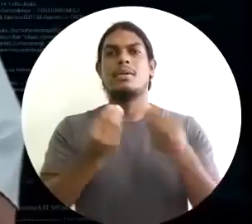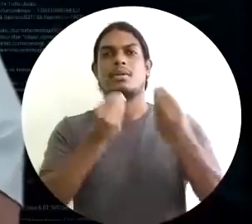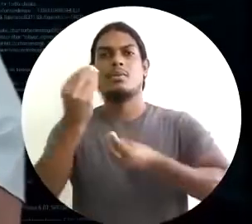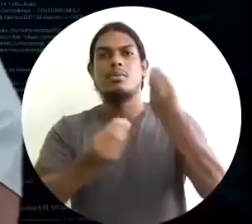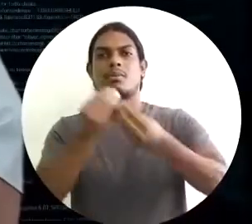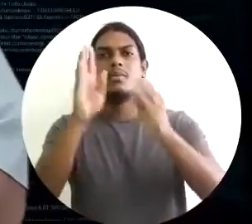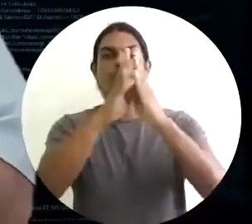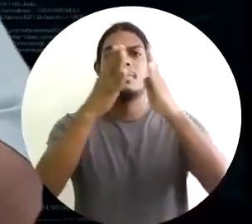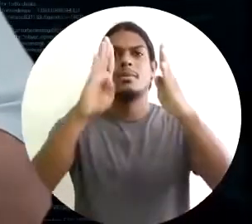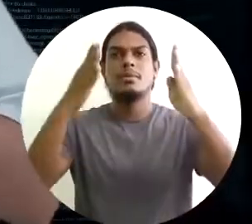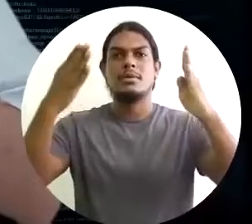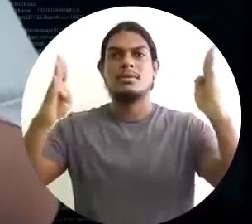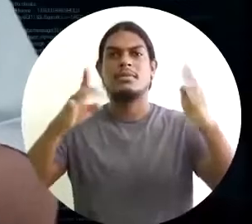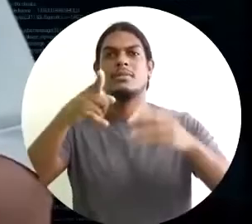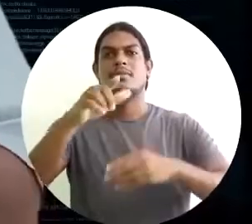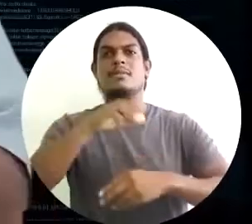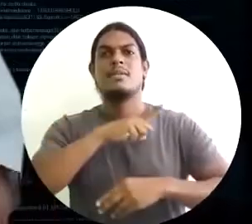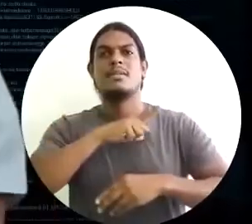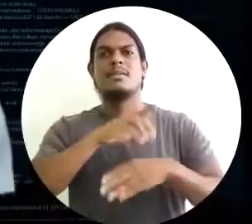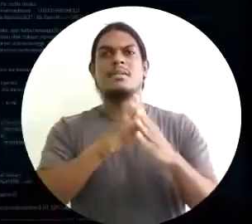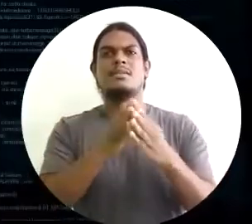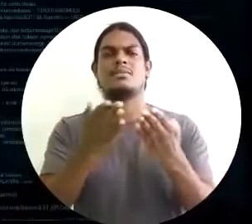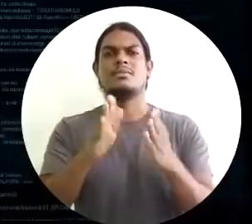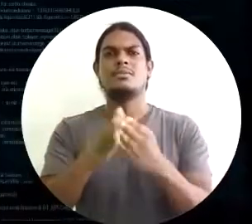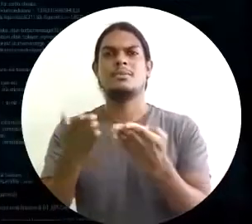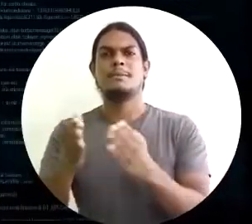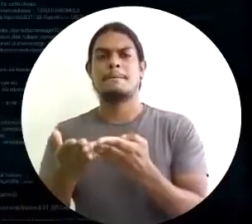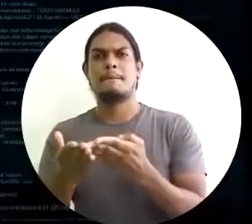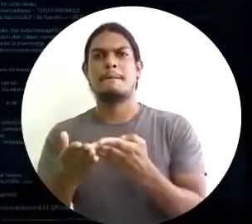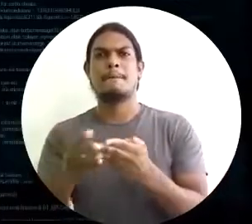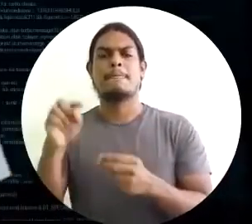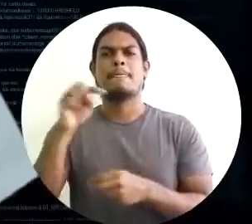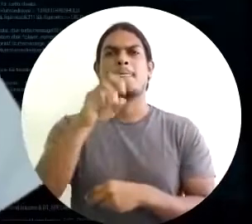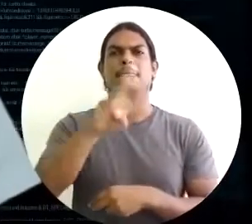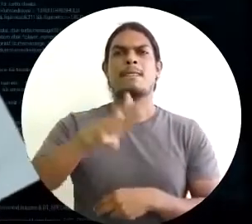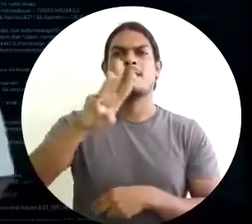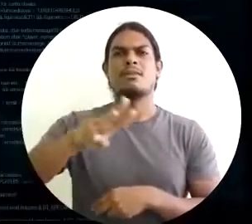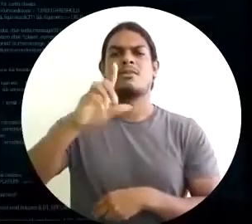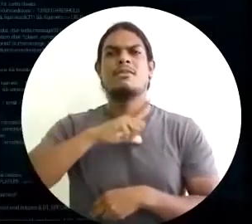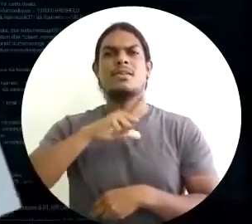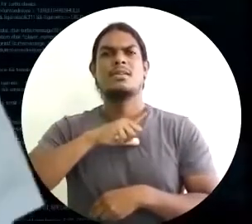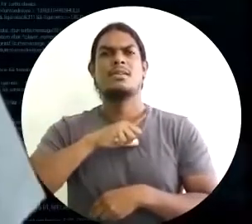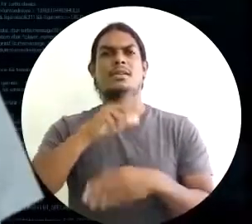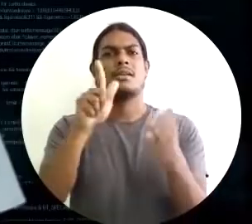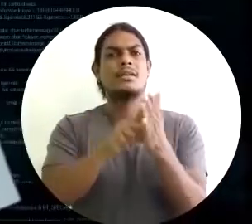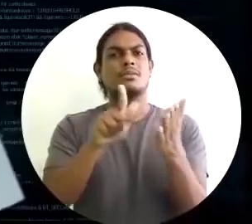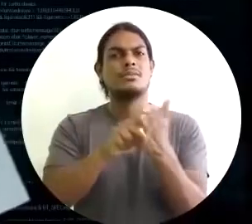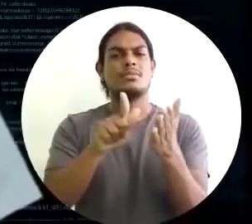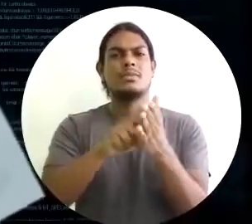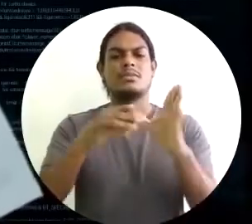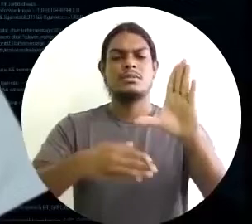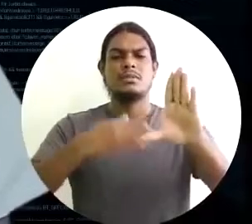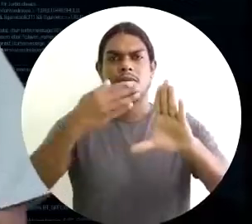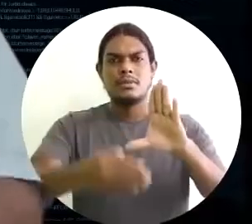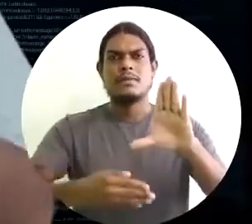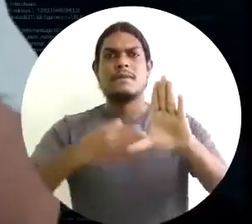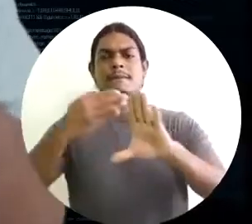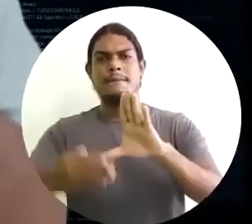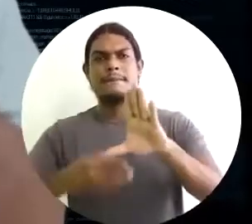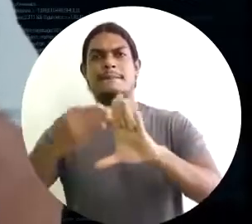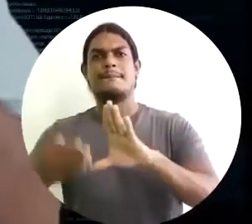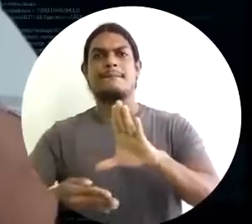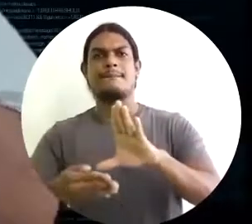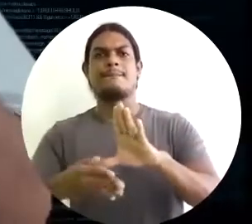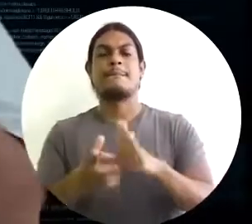grande biblioteca, você vai ter os livros, que são os sites. E nesse site você vai ter as páginas, que são os documentos HTML.